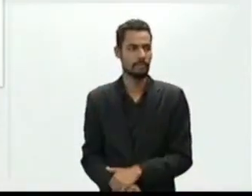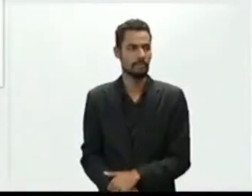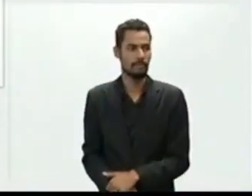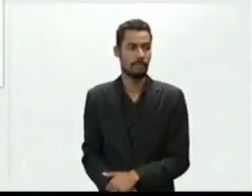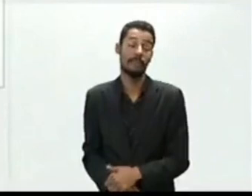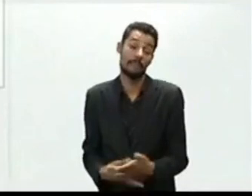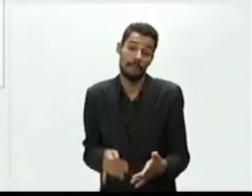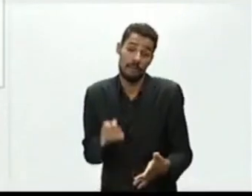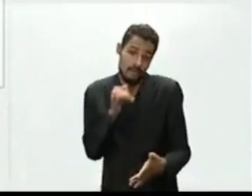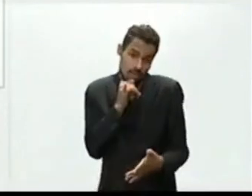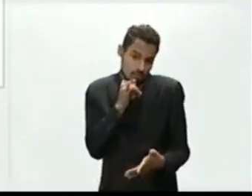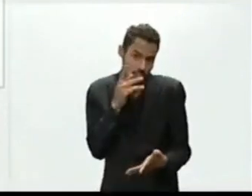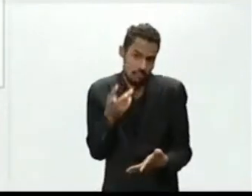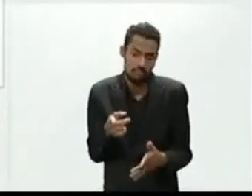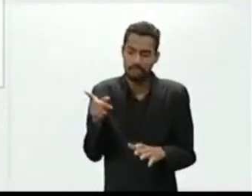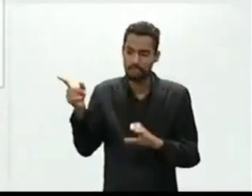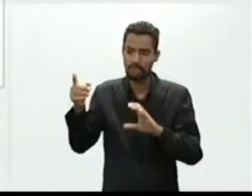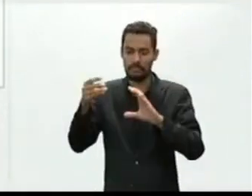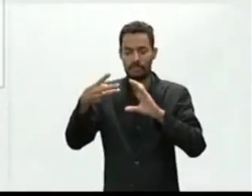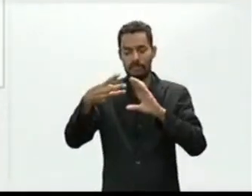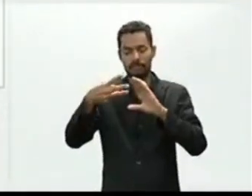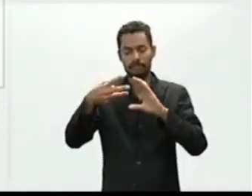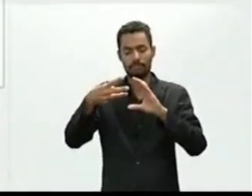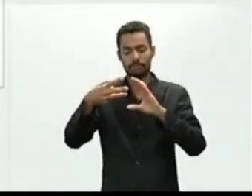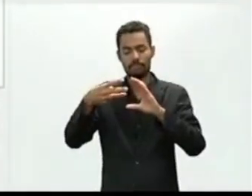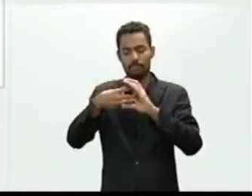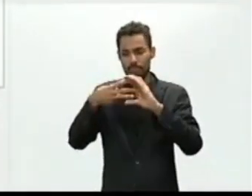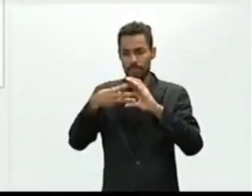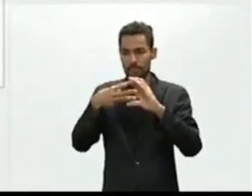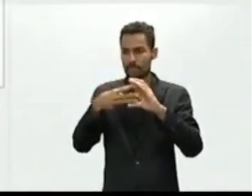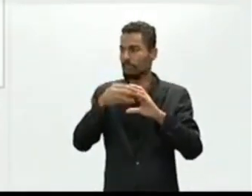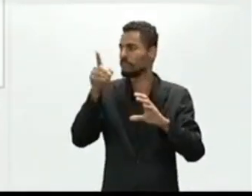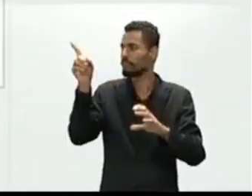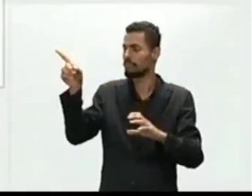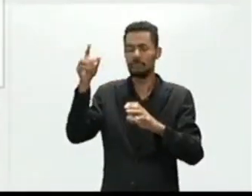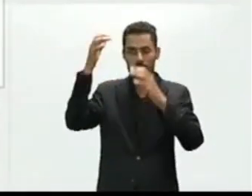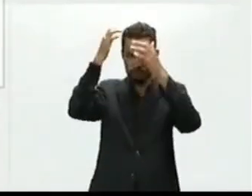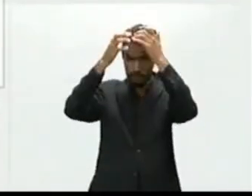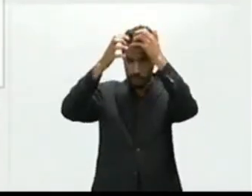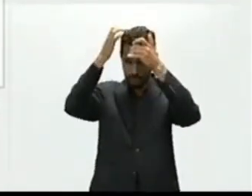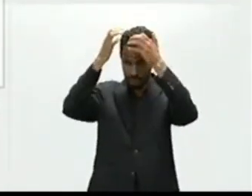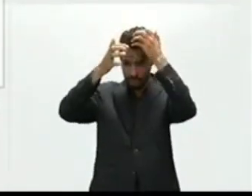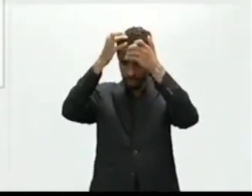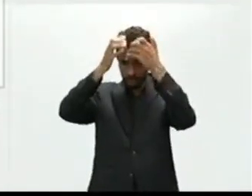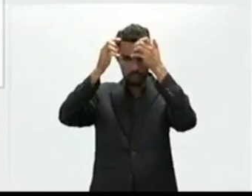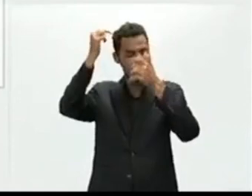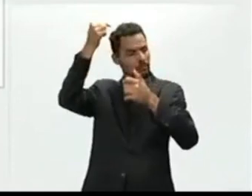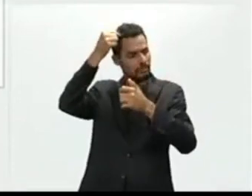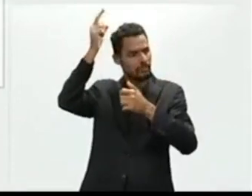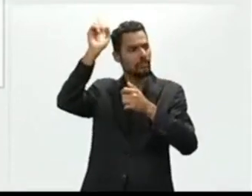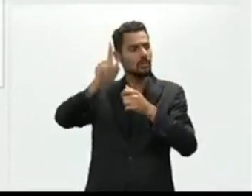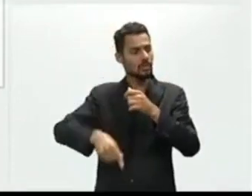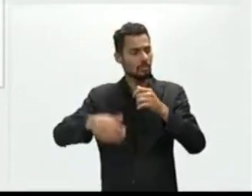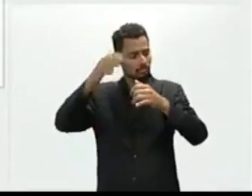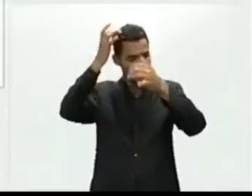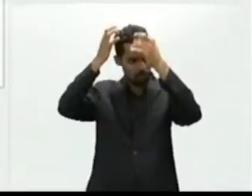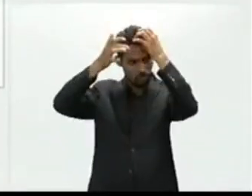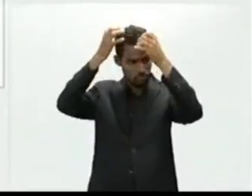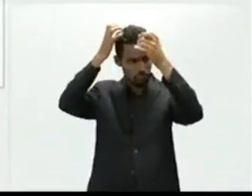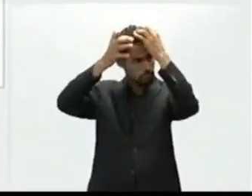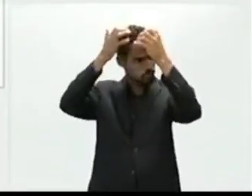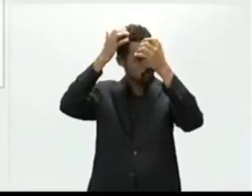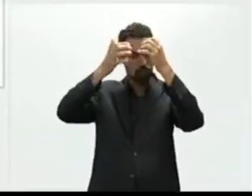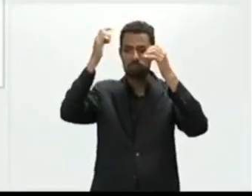E aí um exemplo, então uma célula-tronco neuronal, ela já é uma célula neuronal,